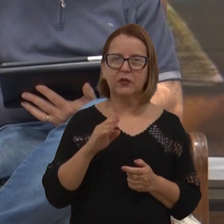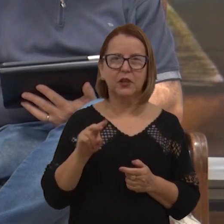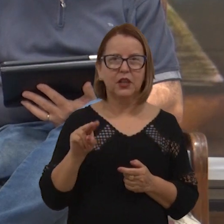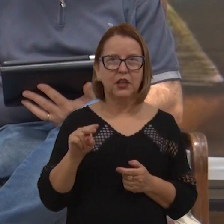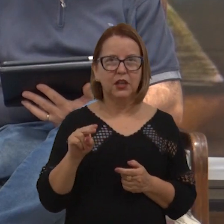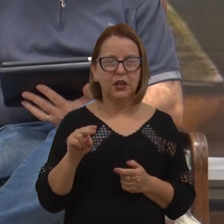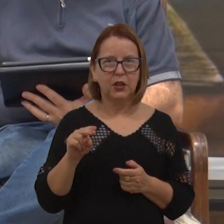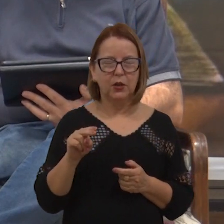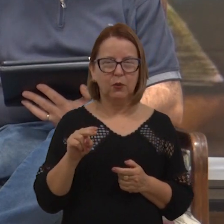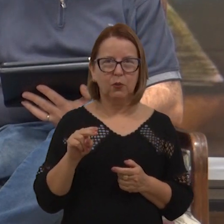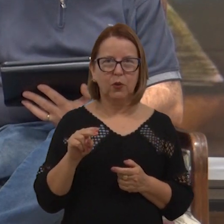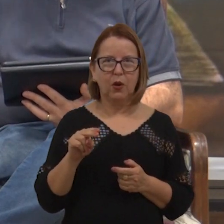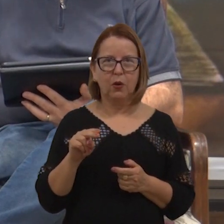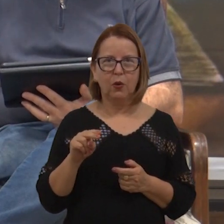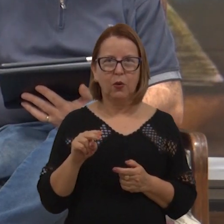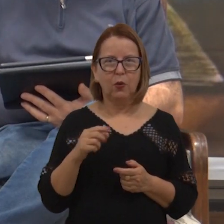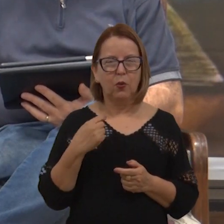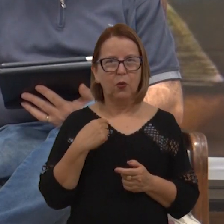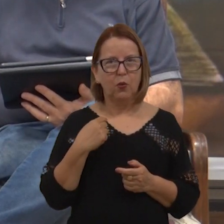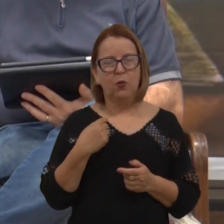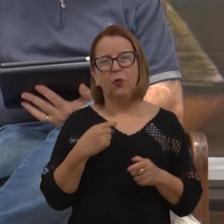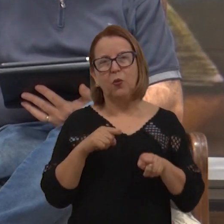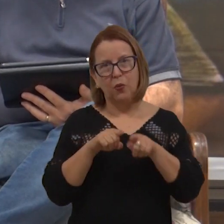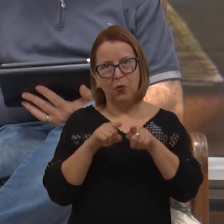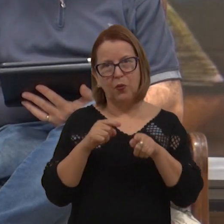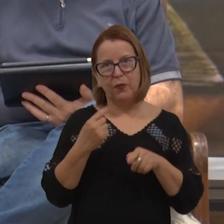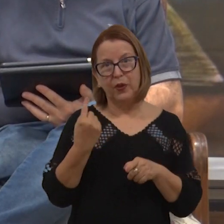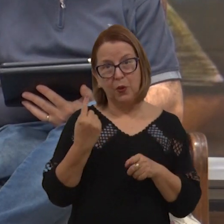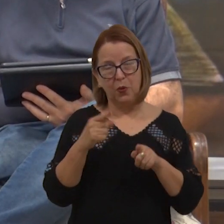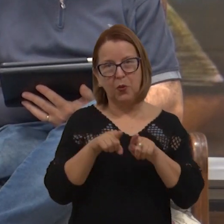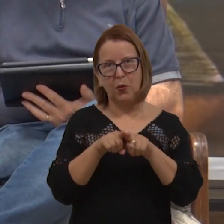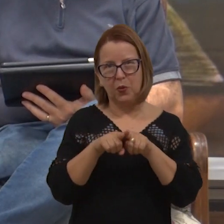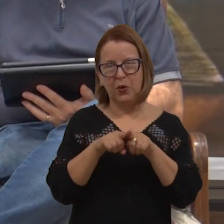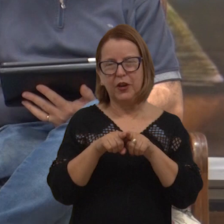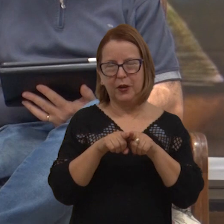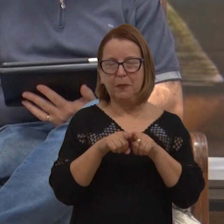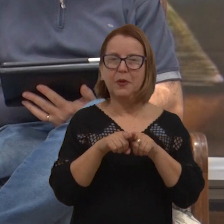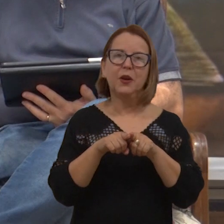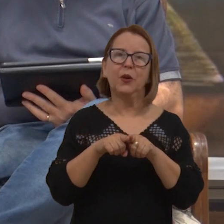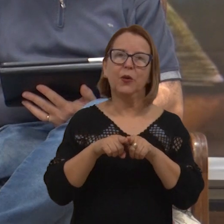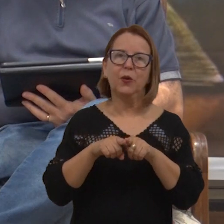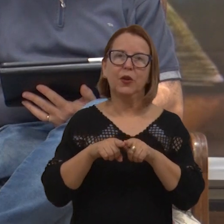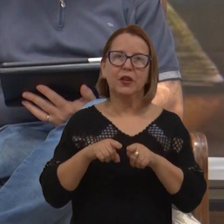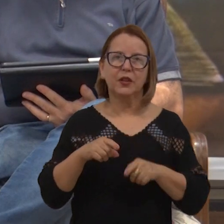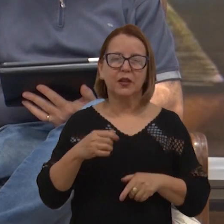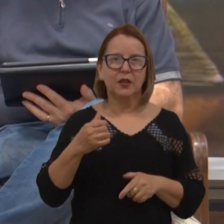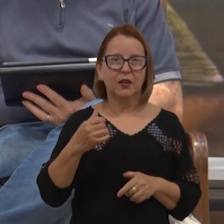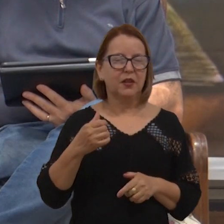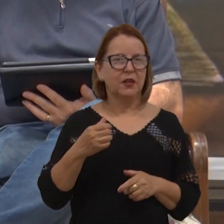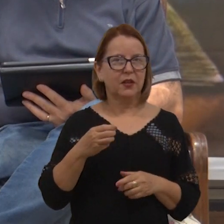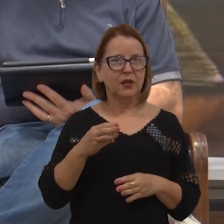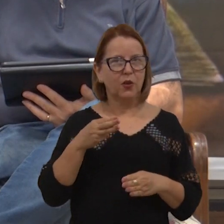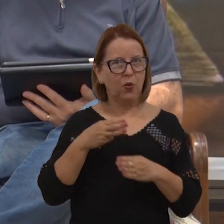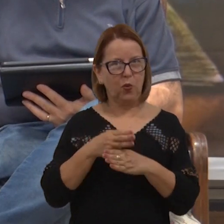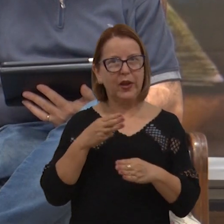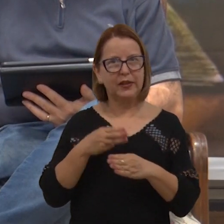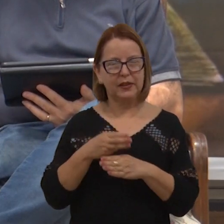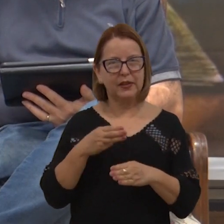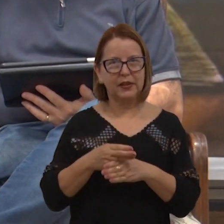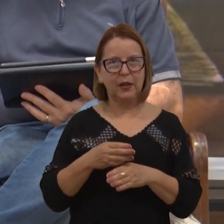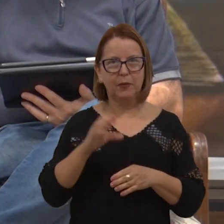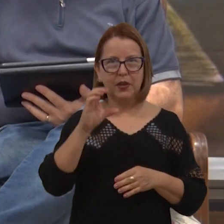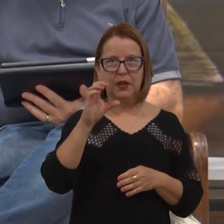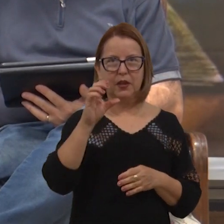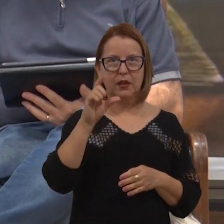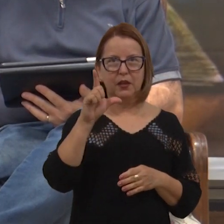o WhatsApp dele foi clonado e a pessoa veio pedir dinheiro para várias pessoas e um dos irmãos acabou